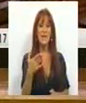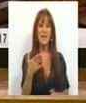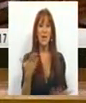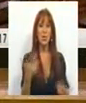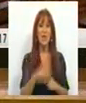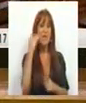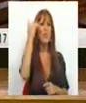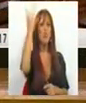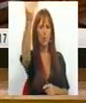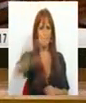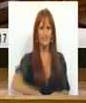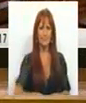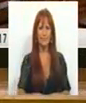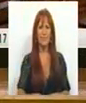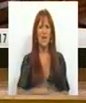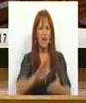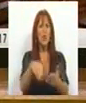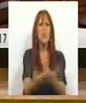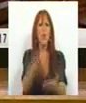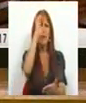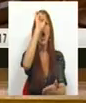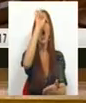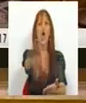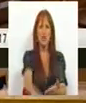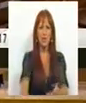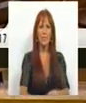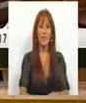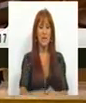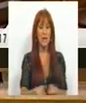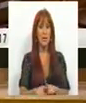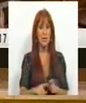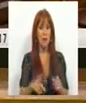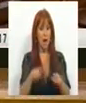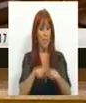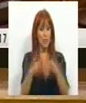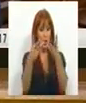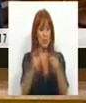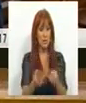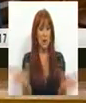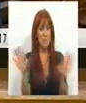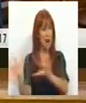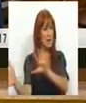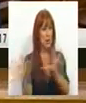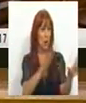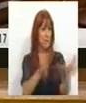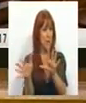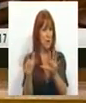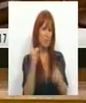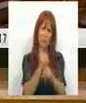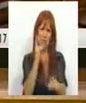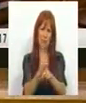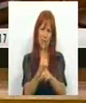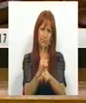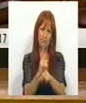2017 e futuro, que propõe o Governo? Na política orçamental, mais ou menos mais do